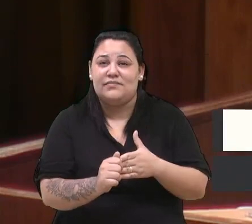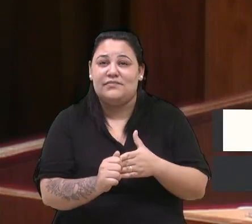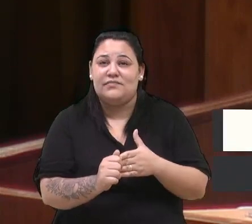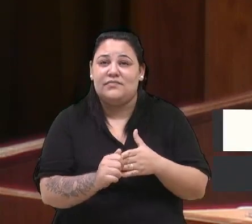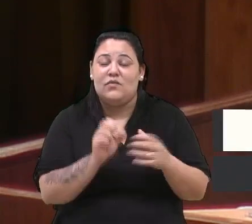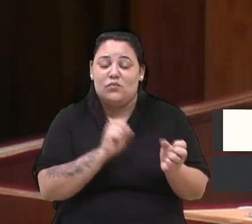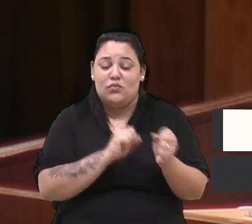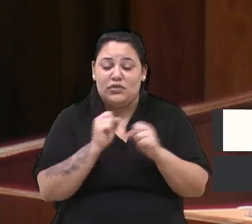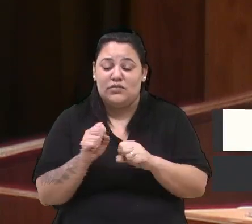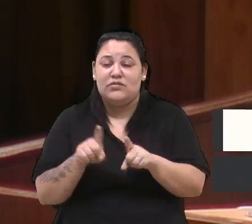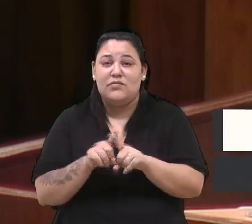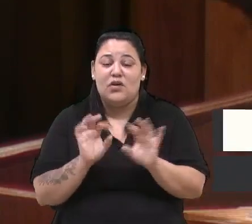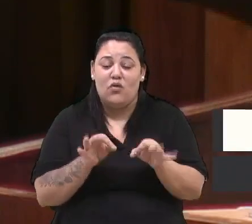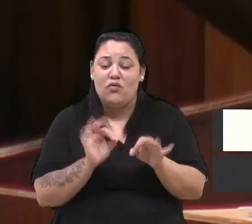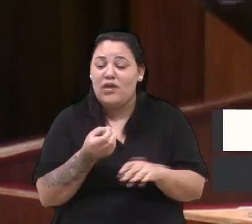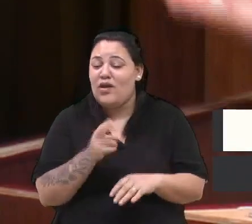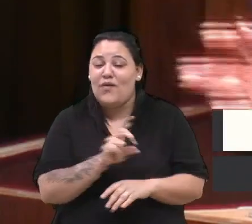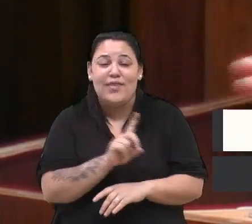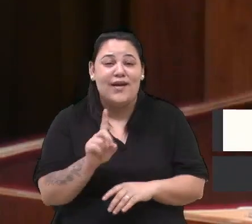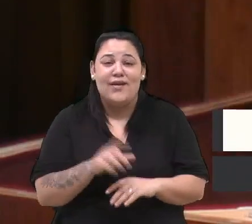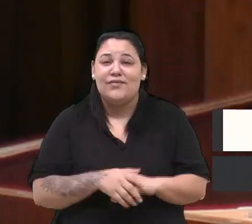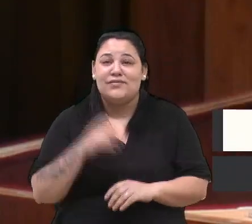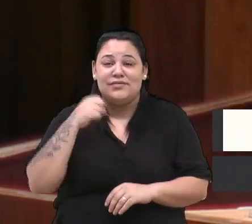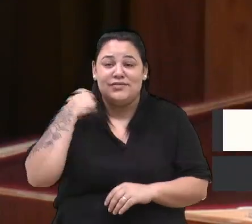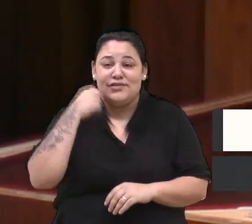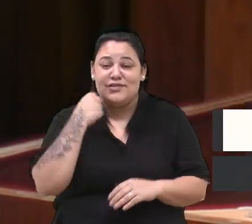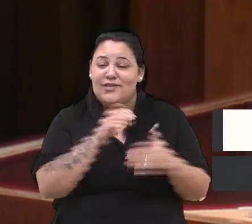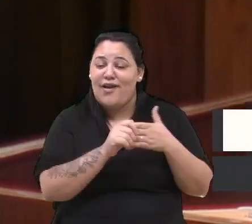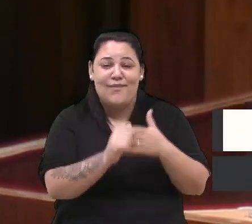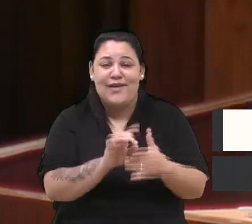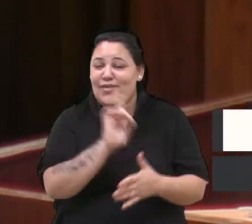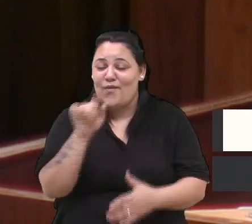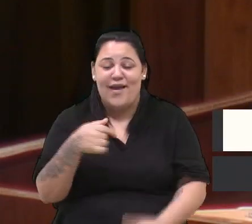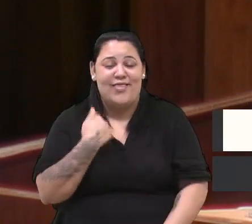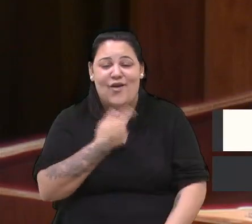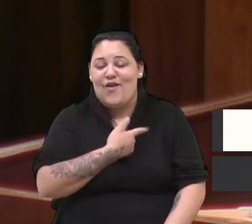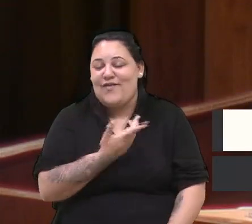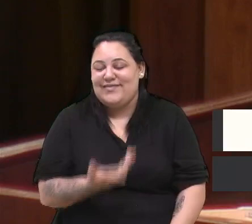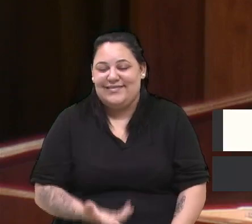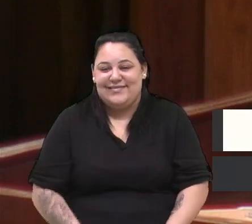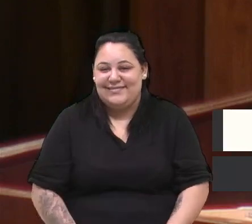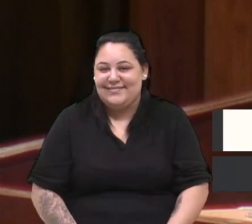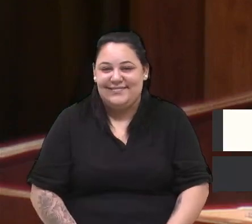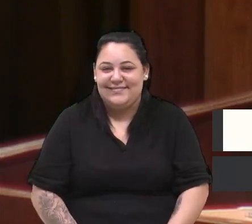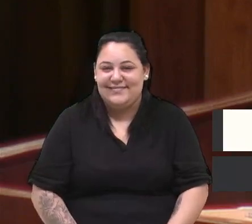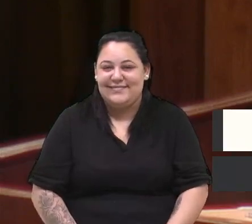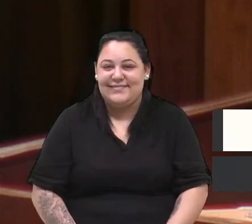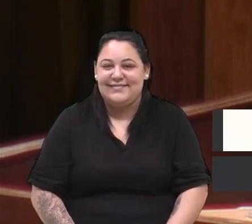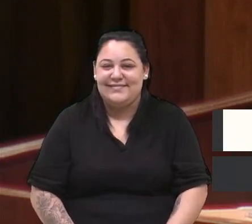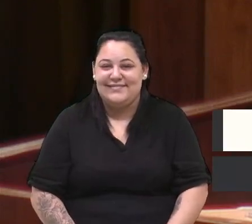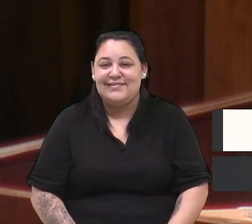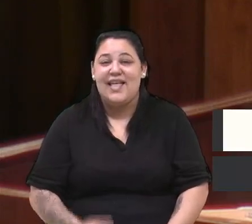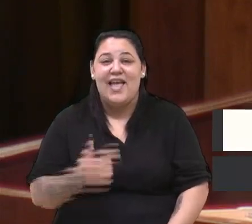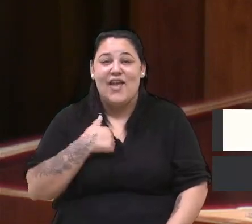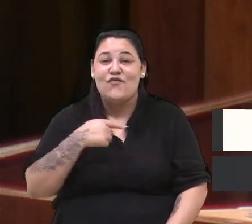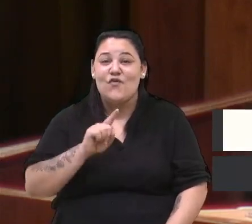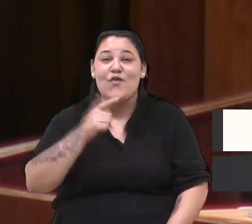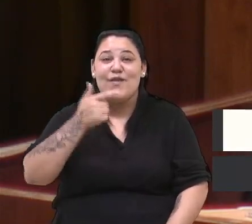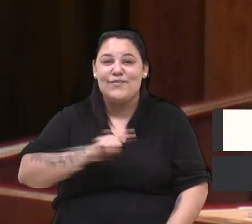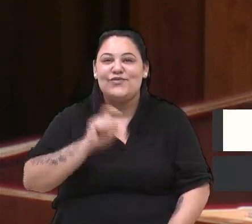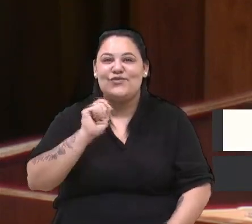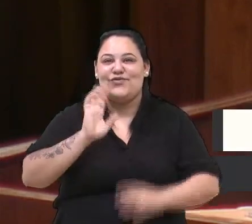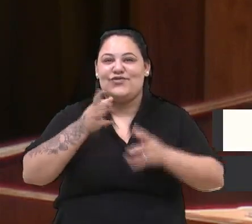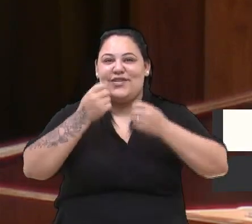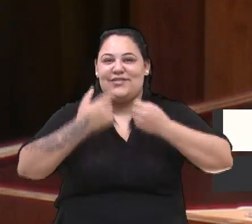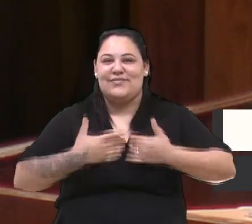Podemos concordar ou não, os senadores conduziram, não é nós. Eu vou repetir o que eu falei. O